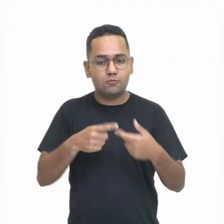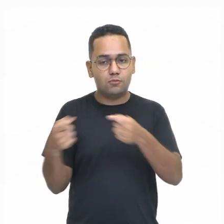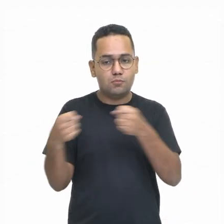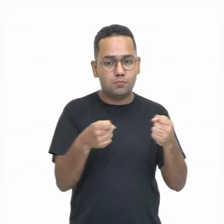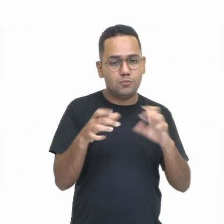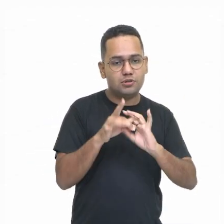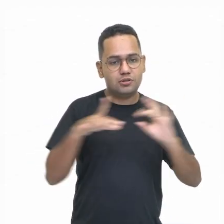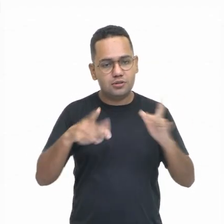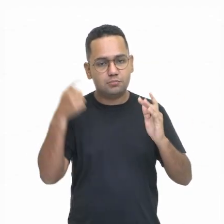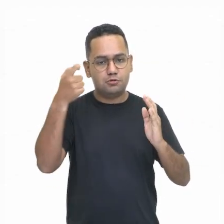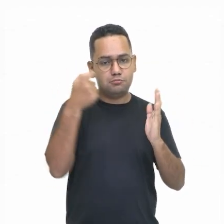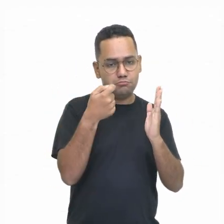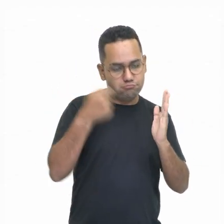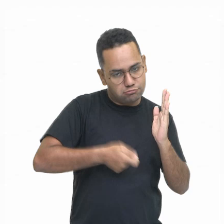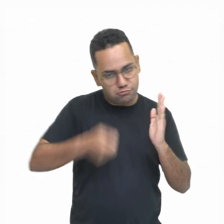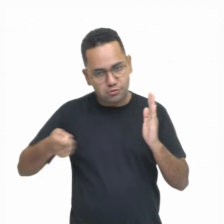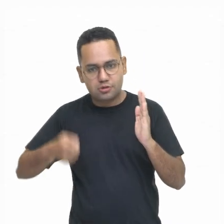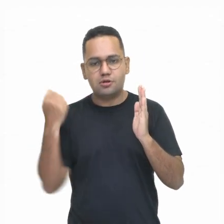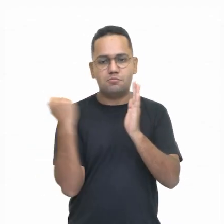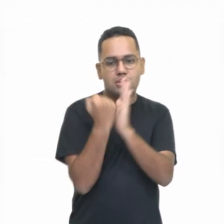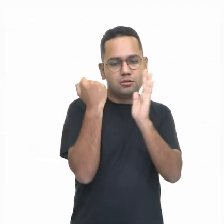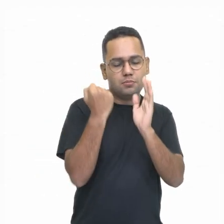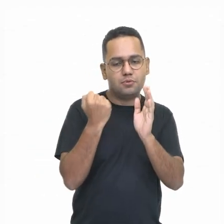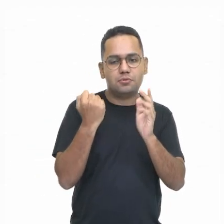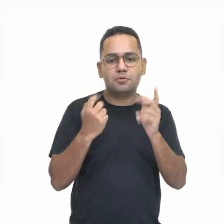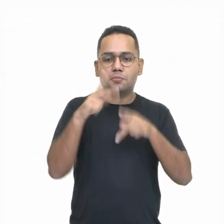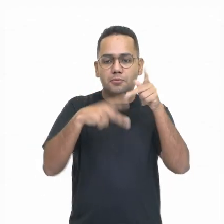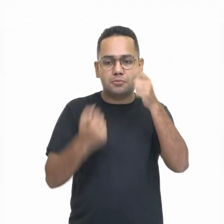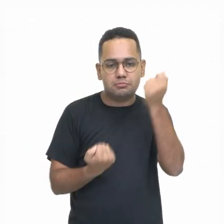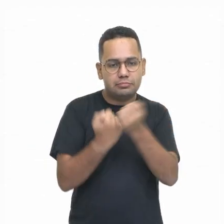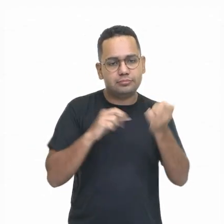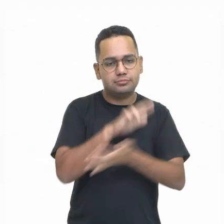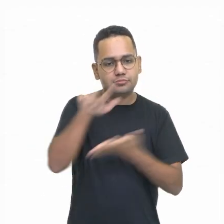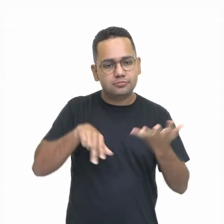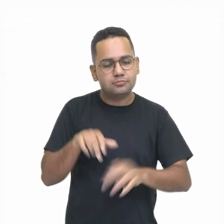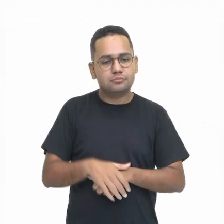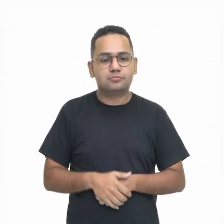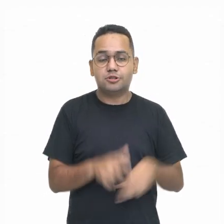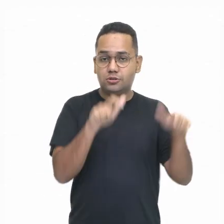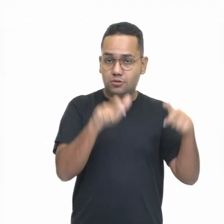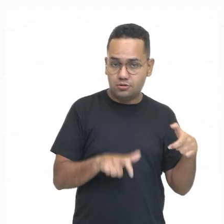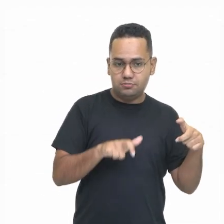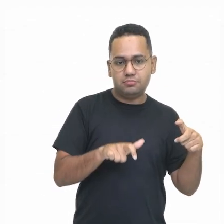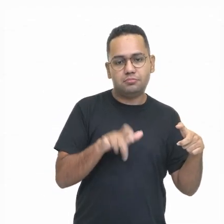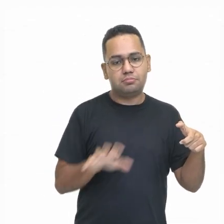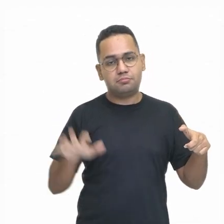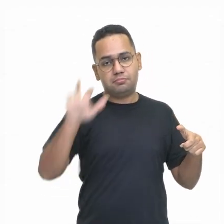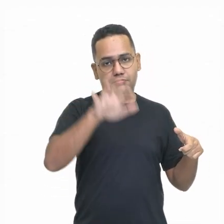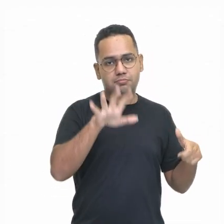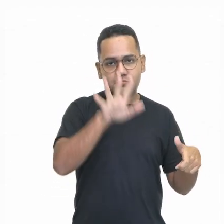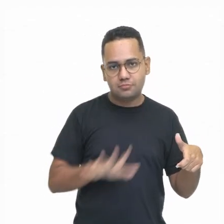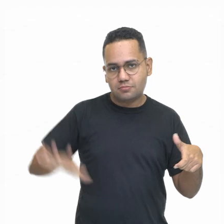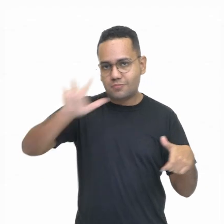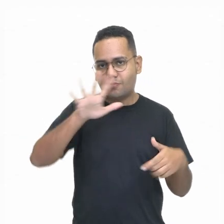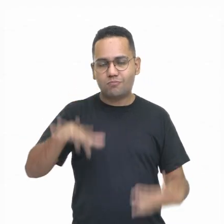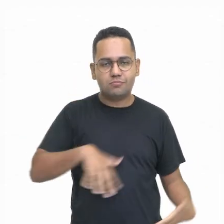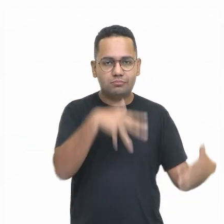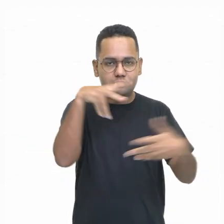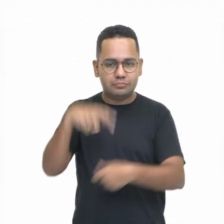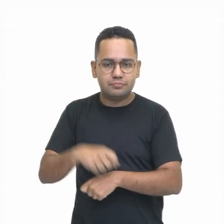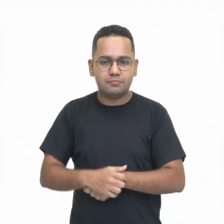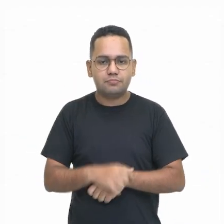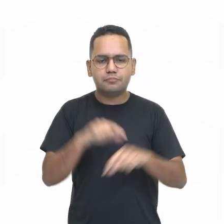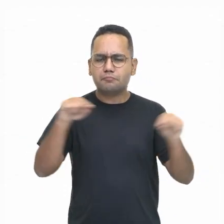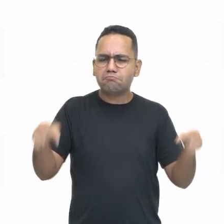poder, democracia, autoritarismo, patrimonialismo, populismo, etc., em âmbito local, regional,